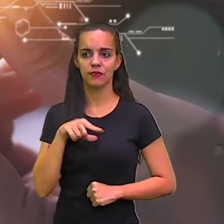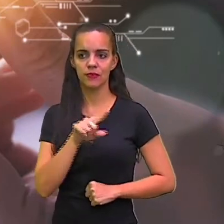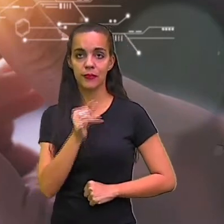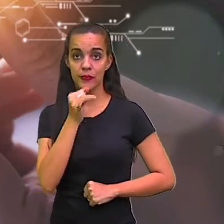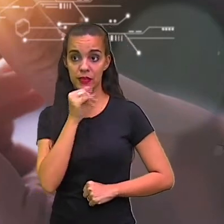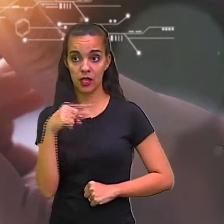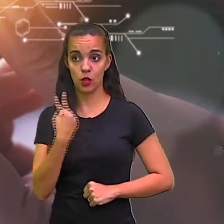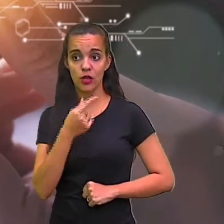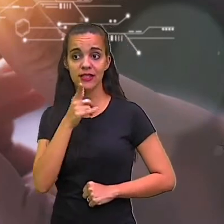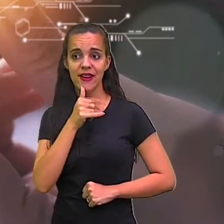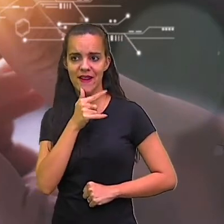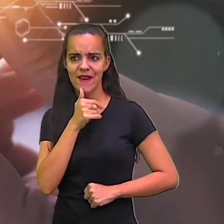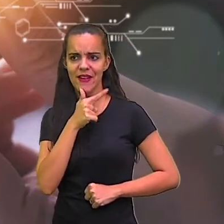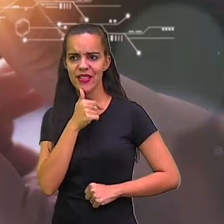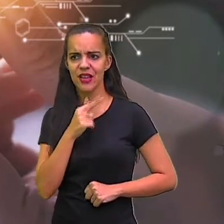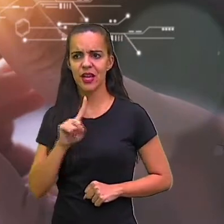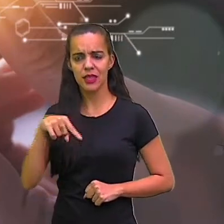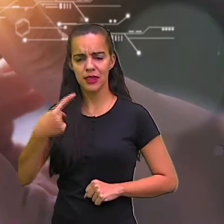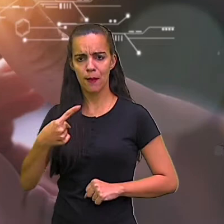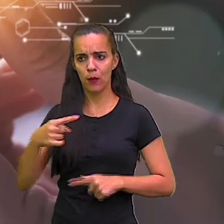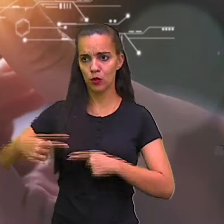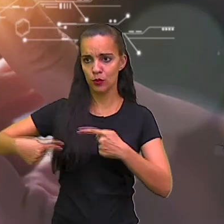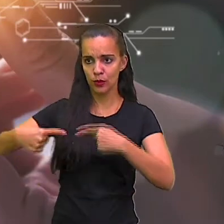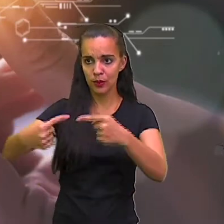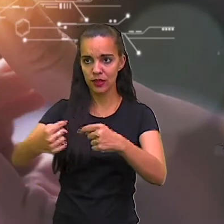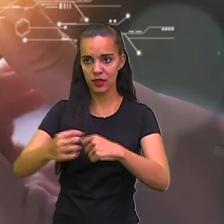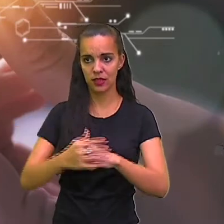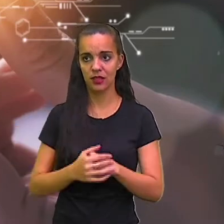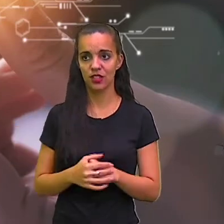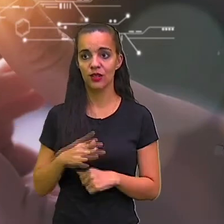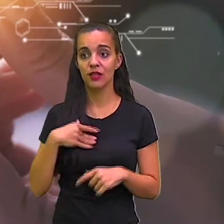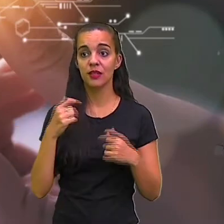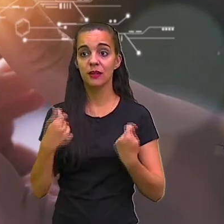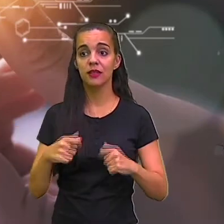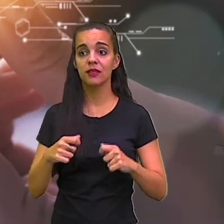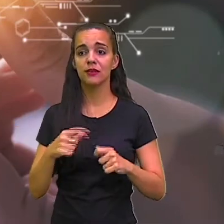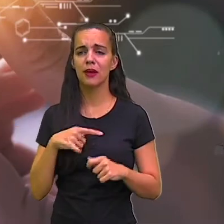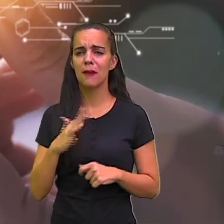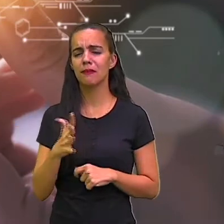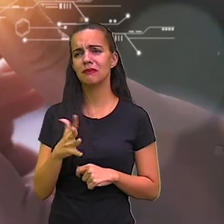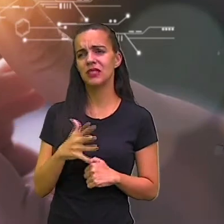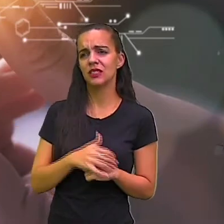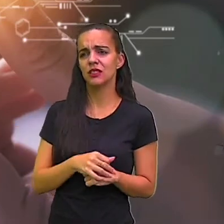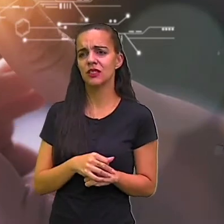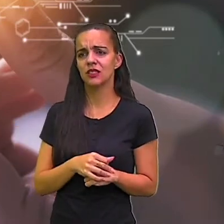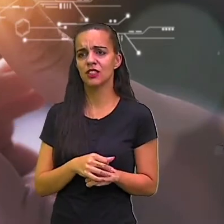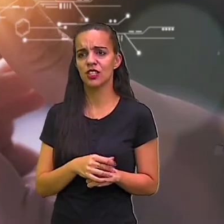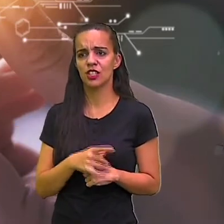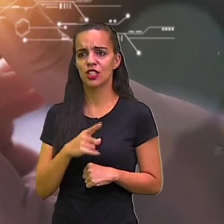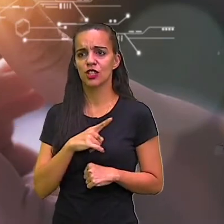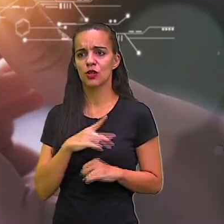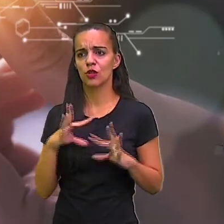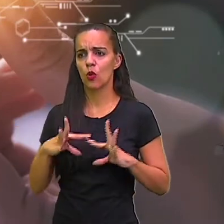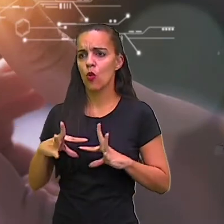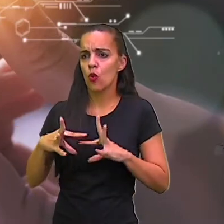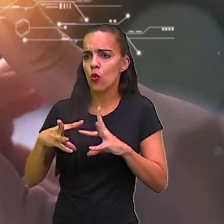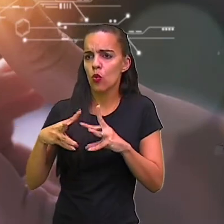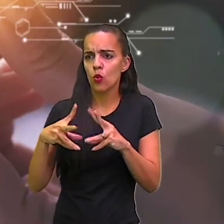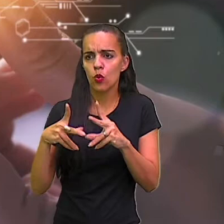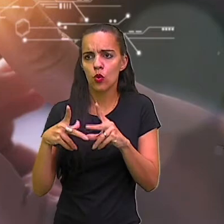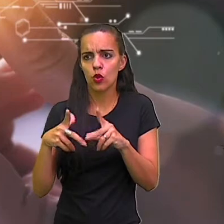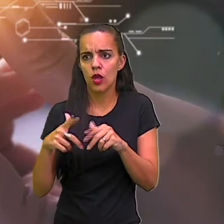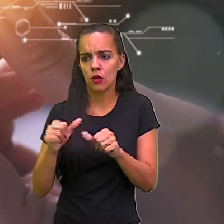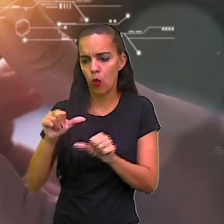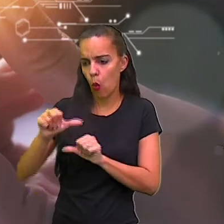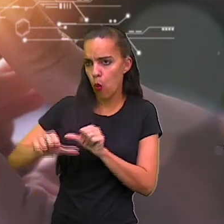força da água depois de produzida a energia vai para as cidades por meio das linhas e Torres